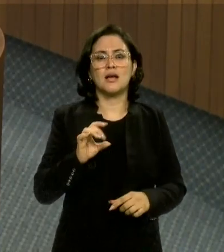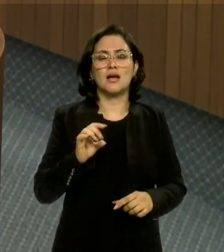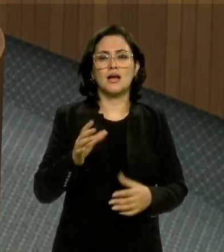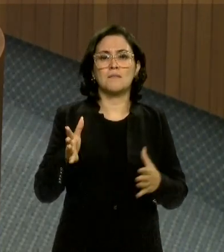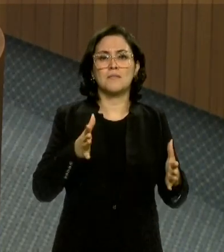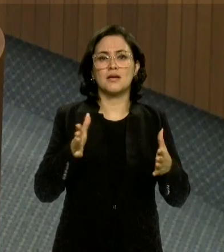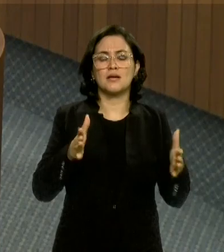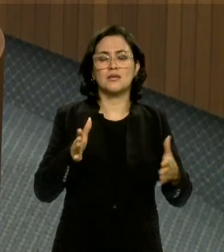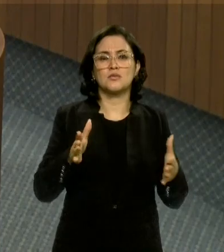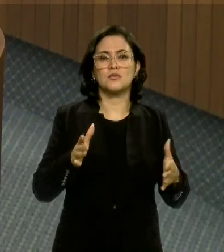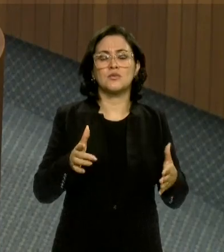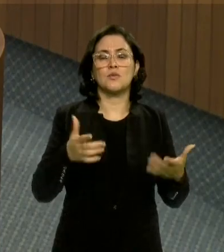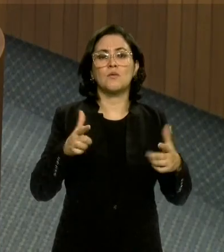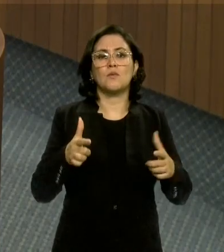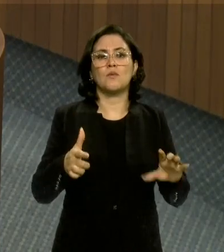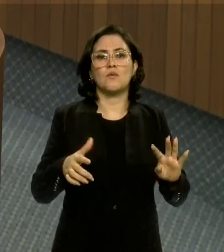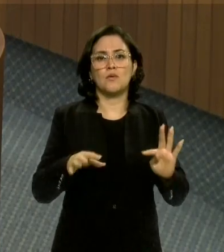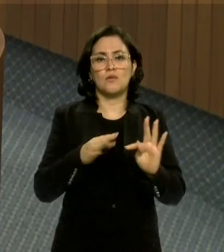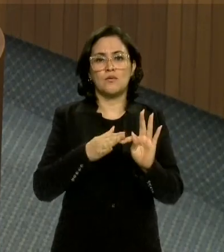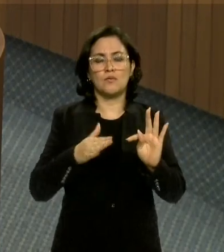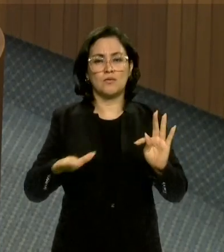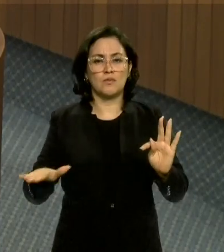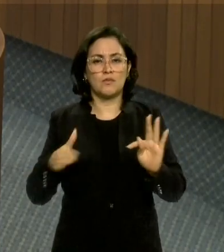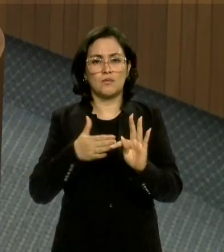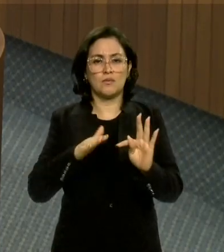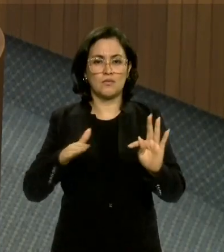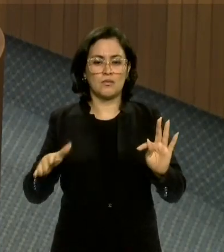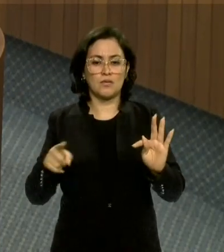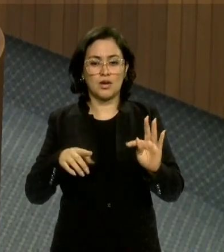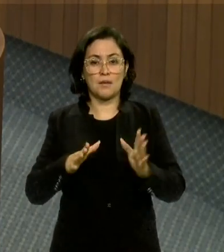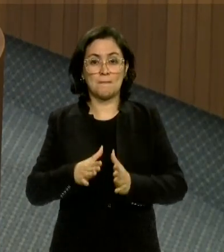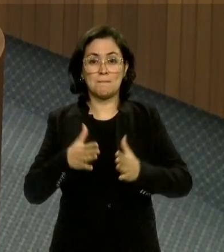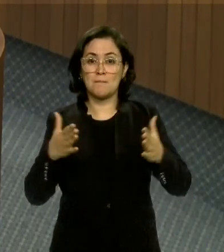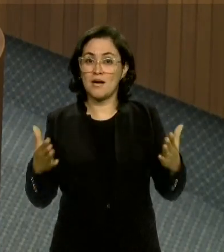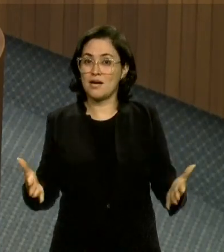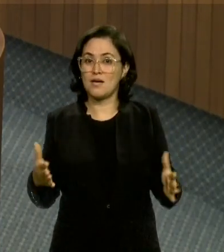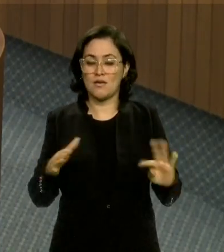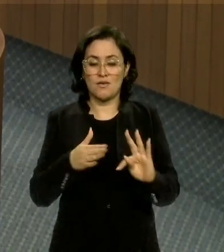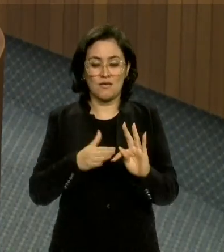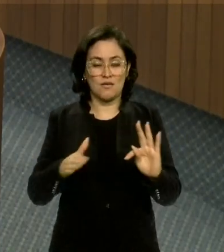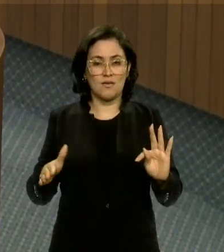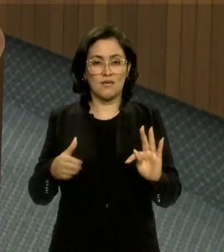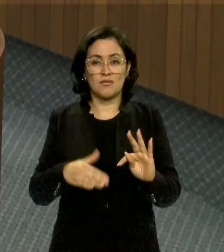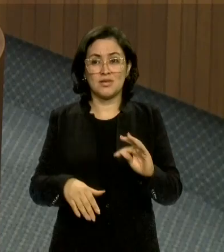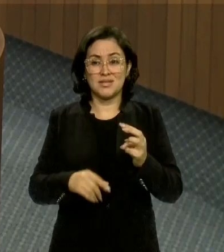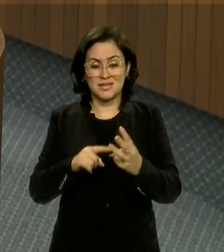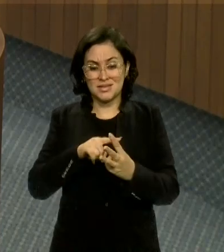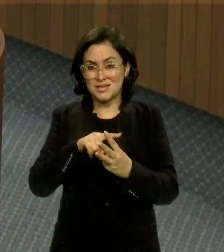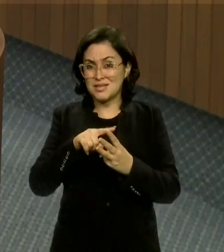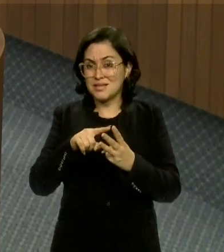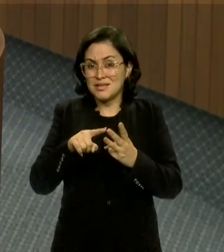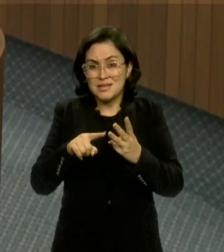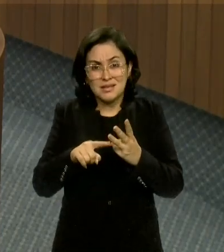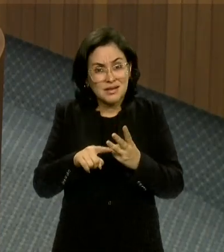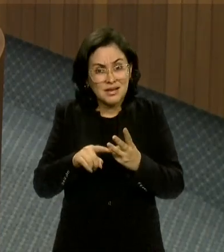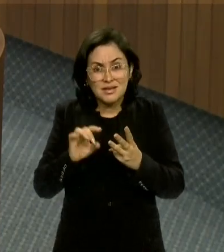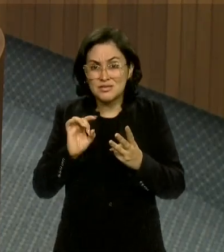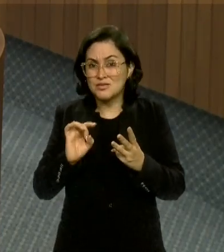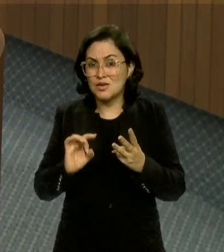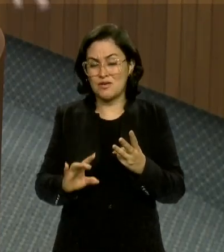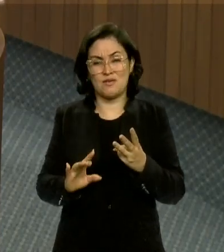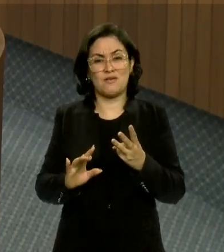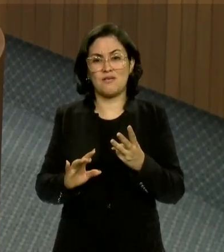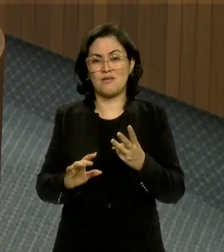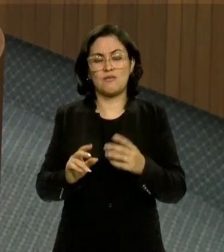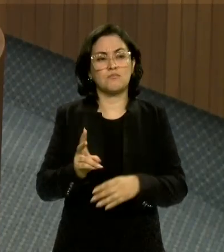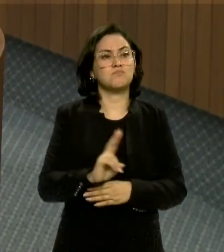maior. 3! Imagina aqui, ó, 3 PMs fazendo controle